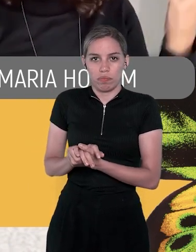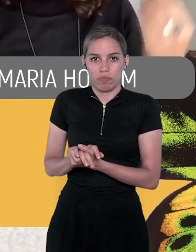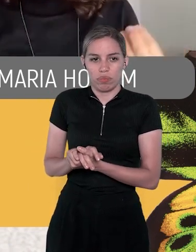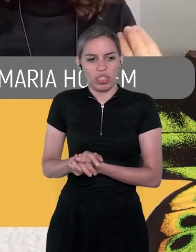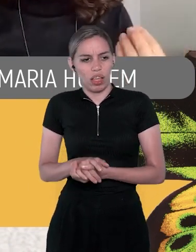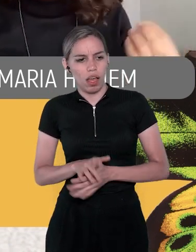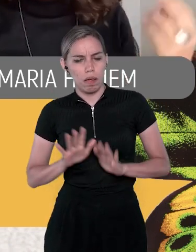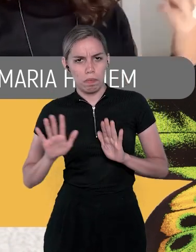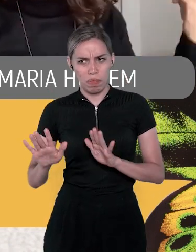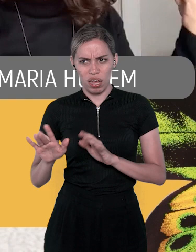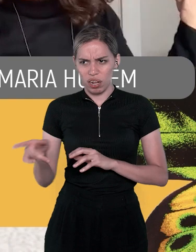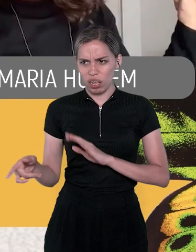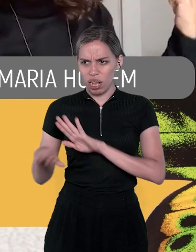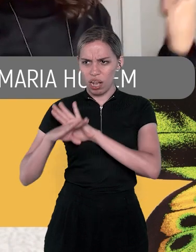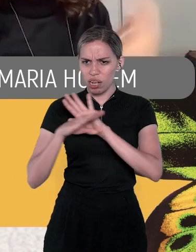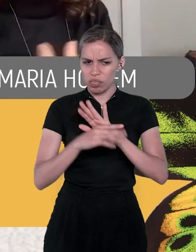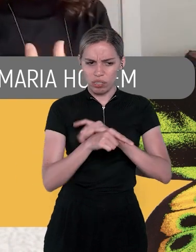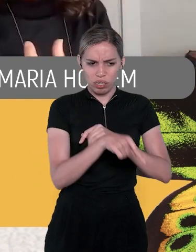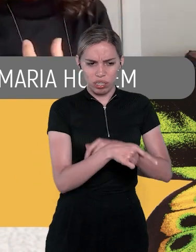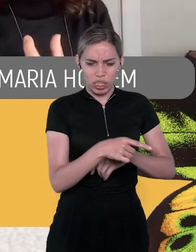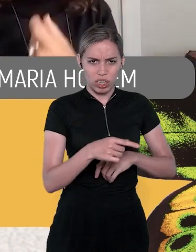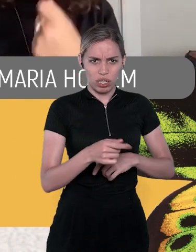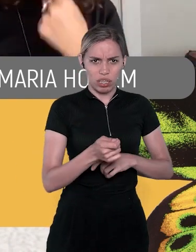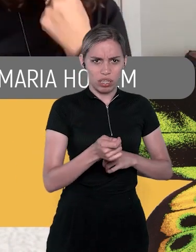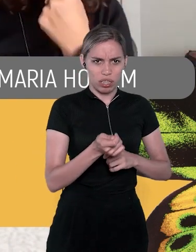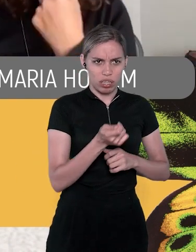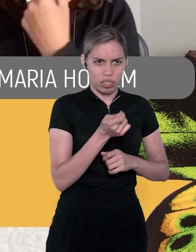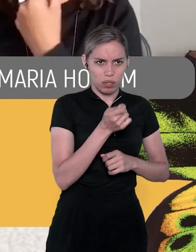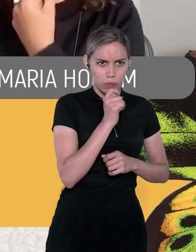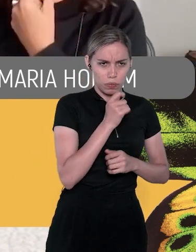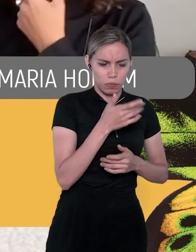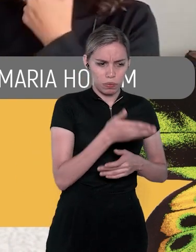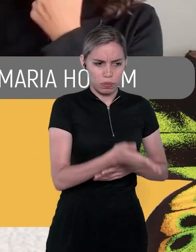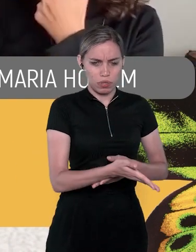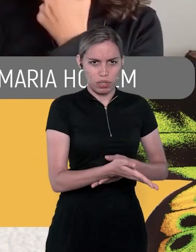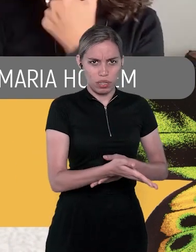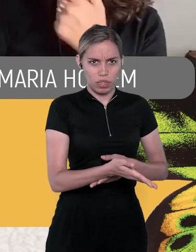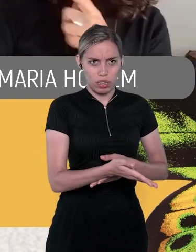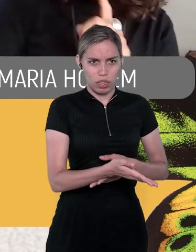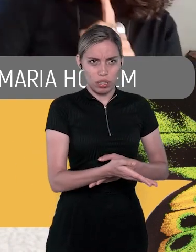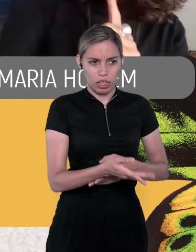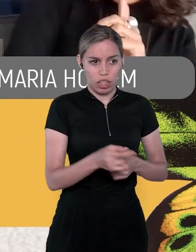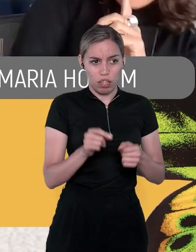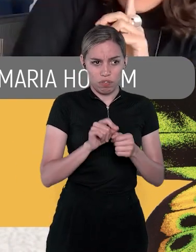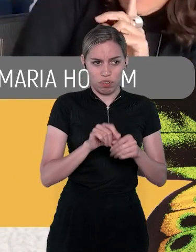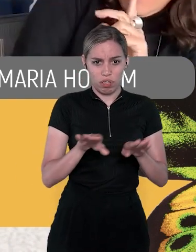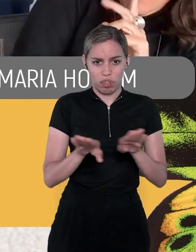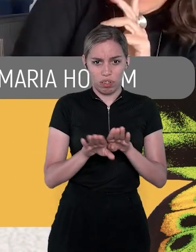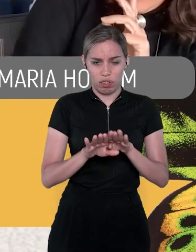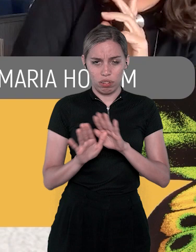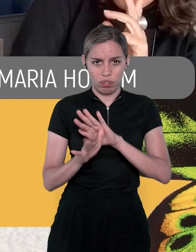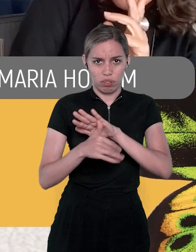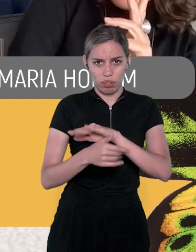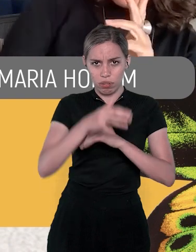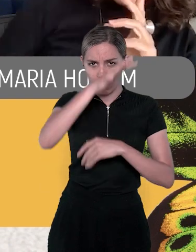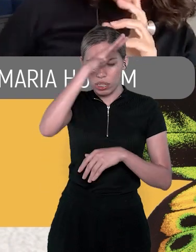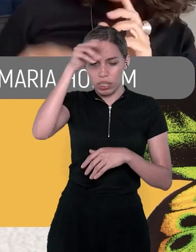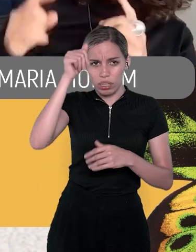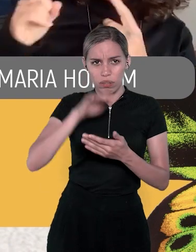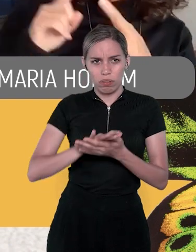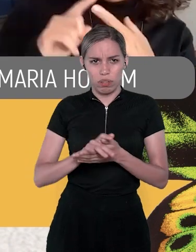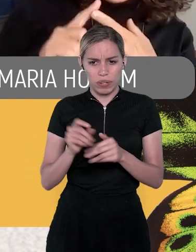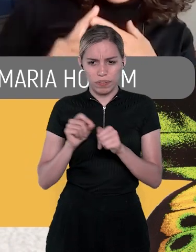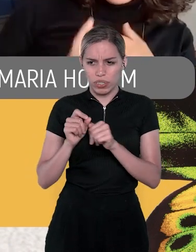lá no Centro-Oeste, a milícia fazendo rota de tráfico na terra indígena e também na Amazônia? Peraí.